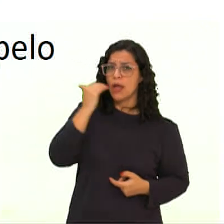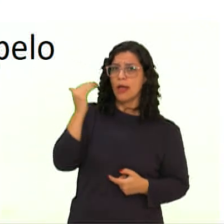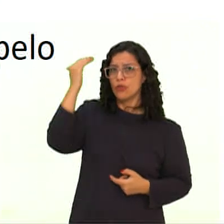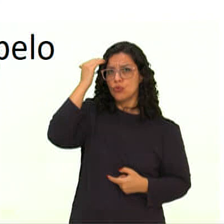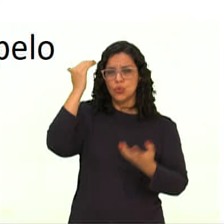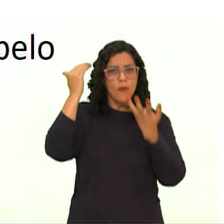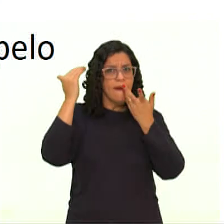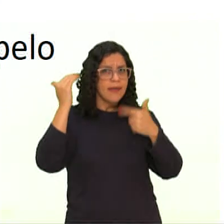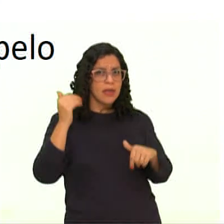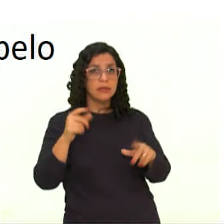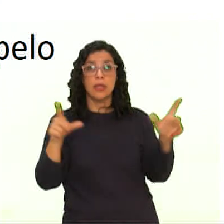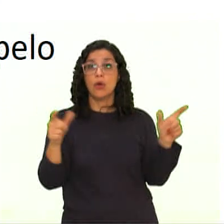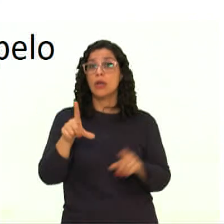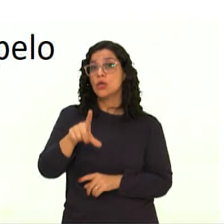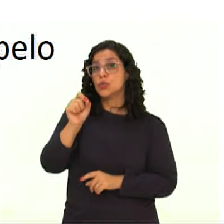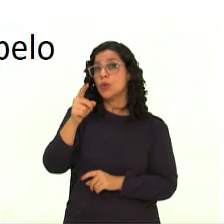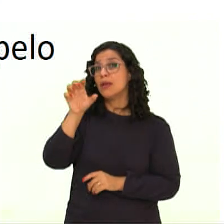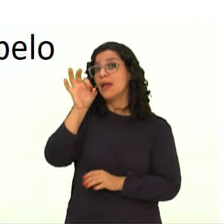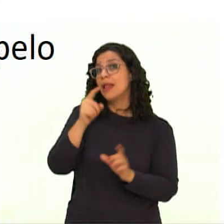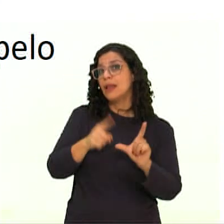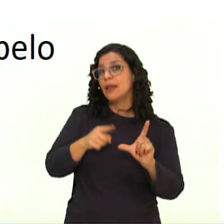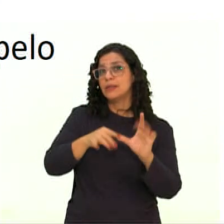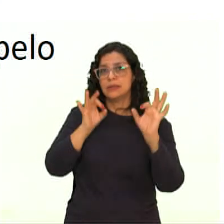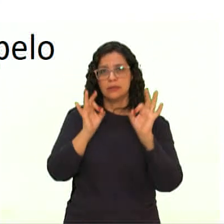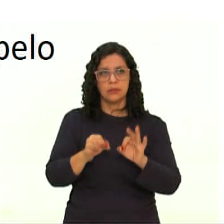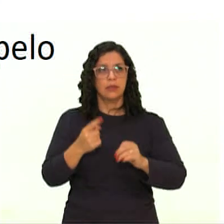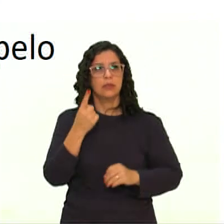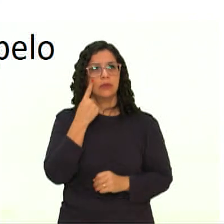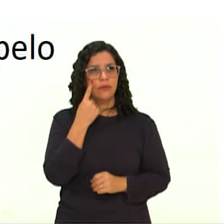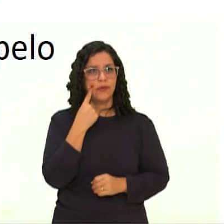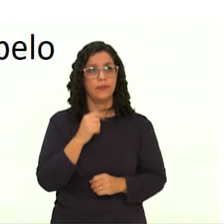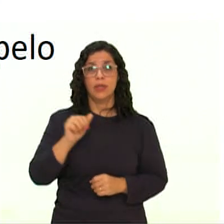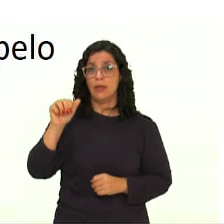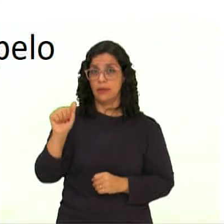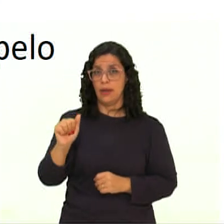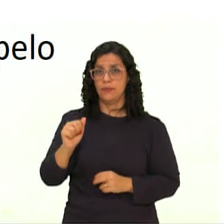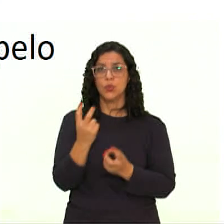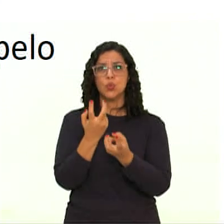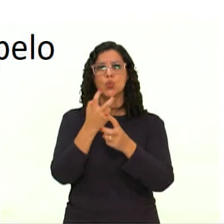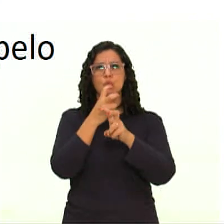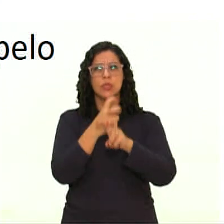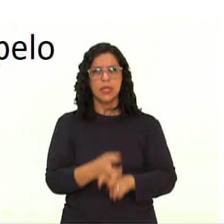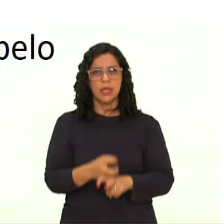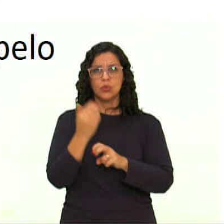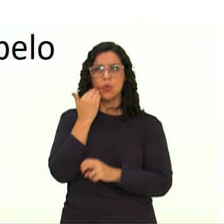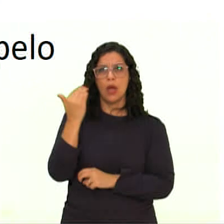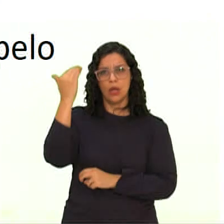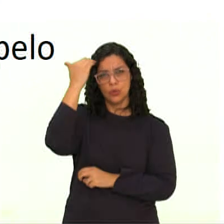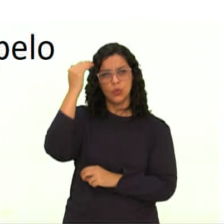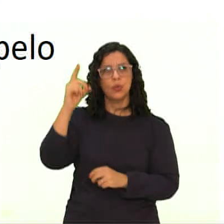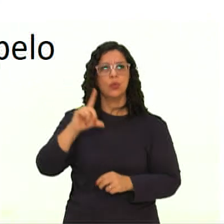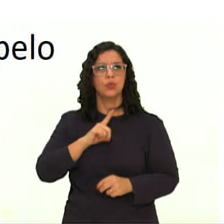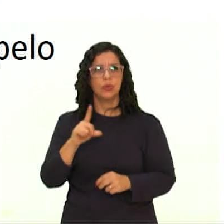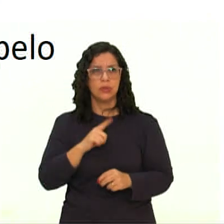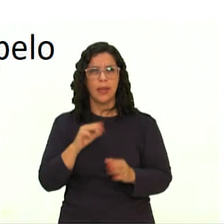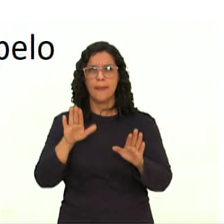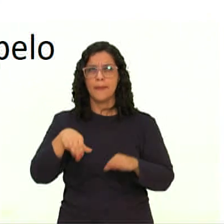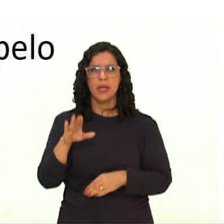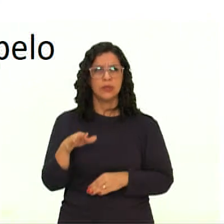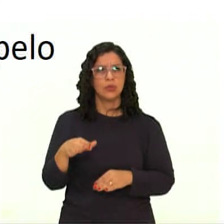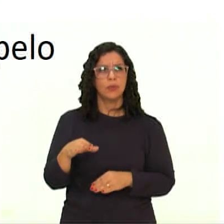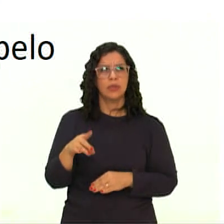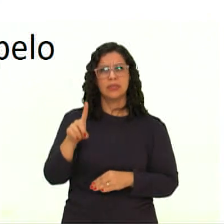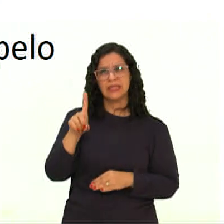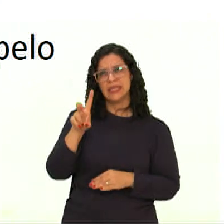vida, marque a alternativa correta. Vamos lá. Letra A. O esqueleto de um adulto apresenta